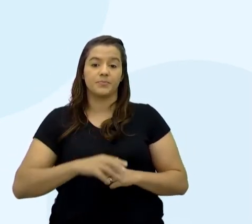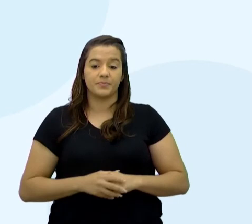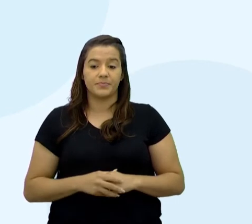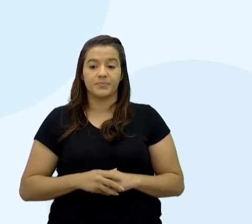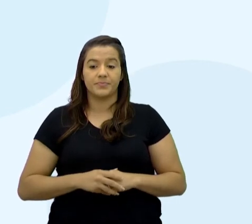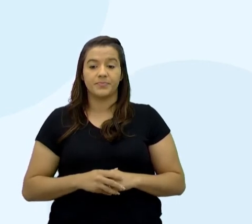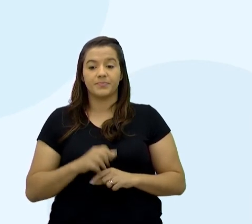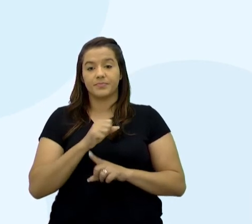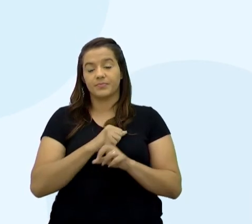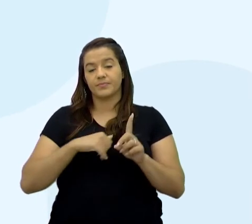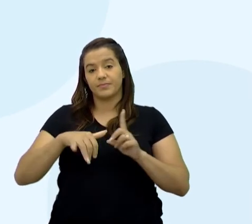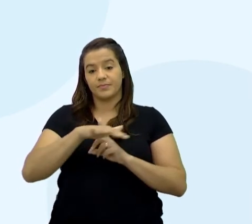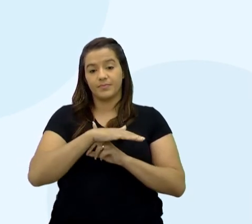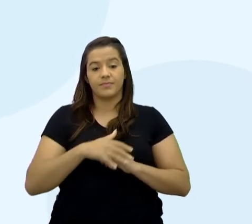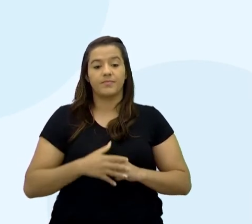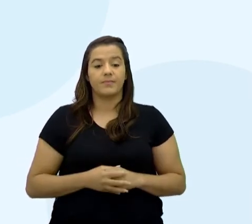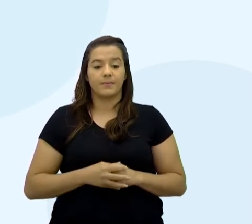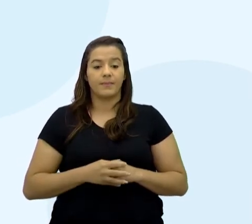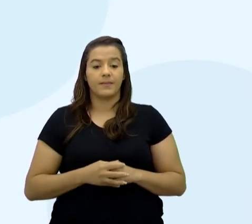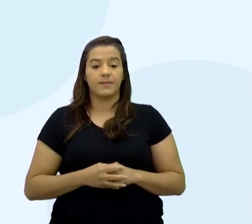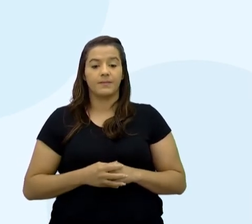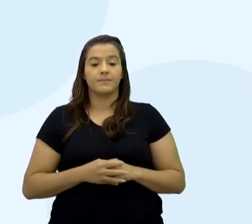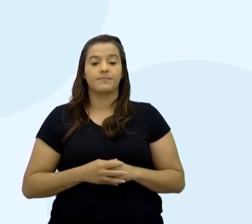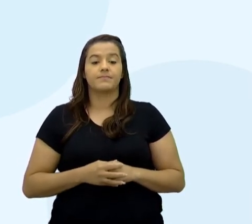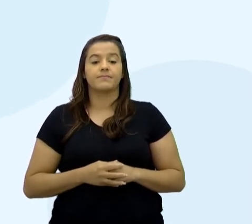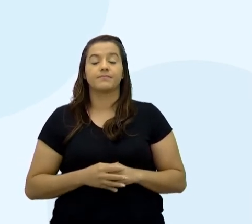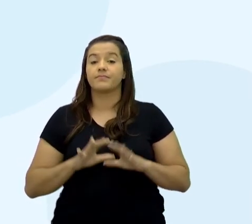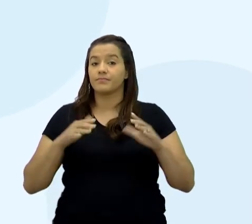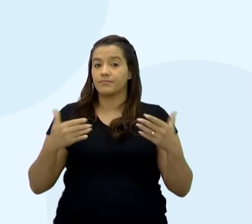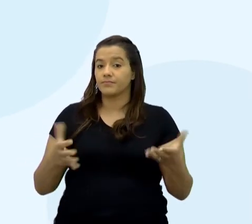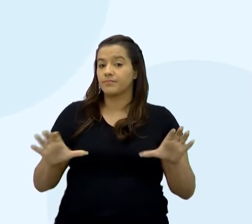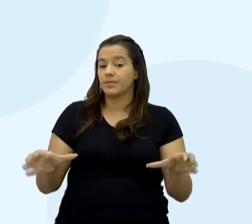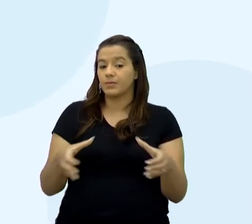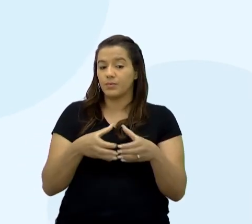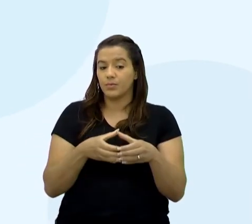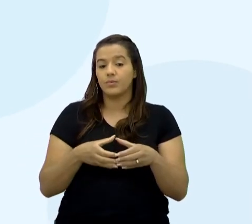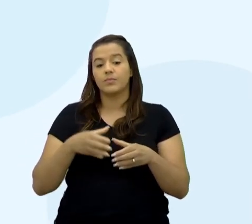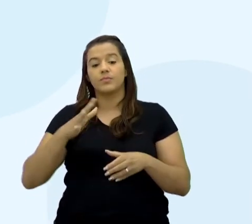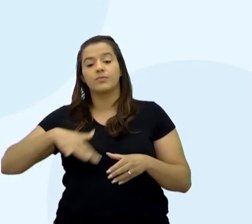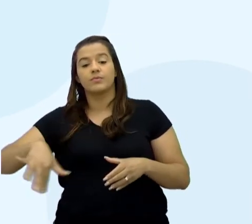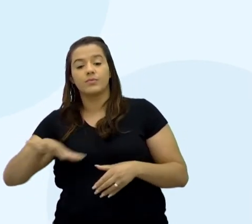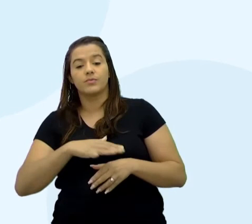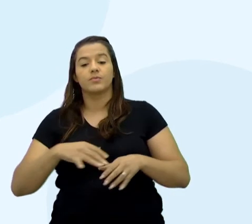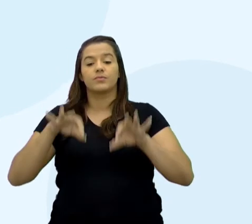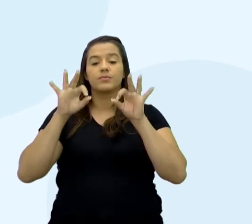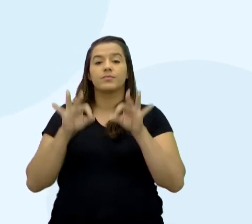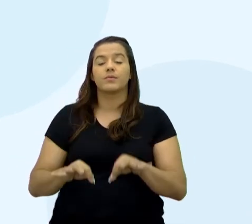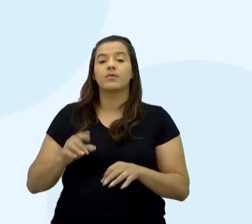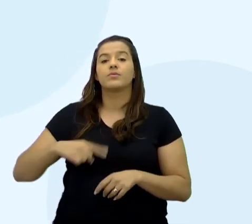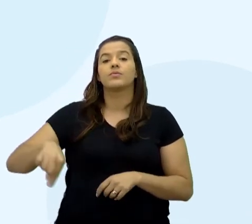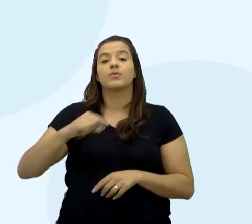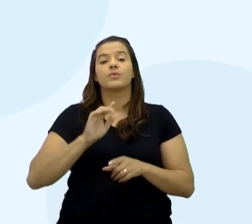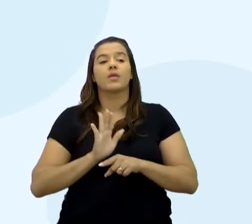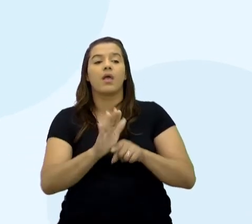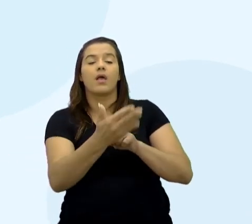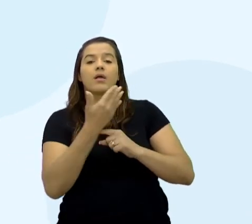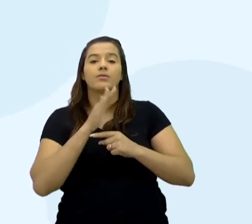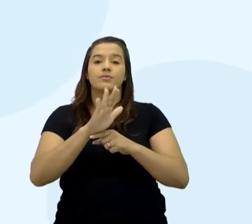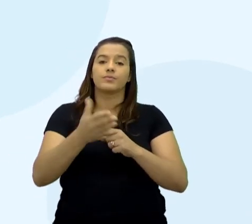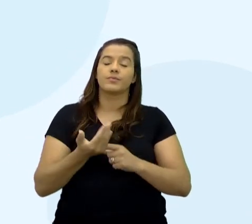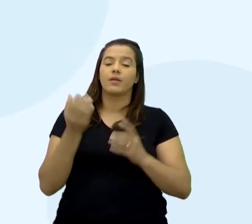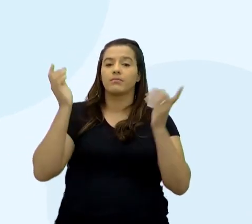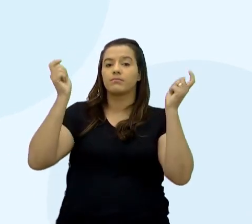em sociedade. Para um povo, é a língua que garante a solidariedade interna,